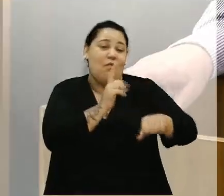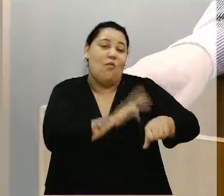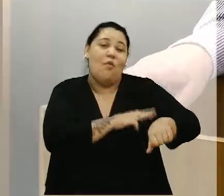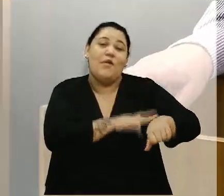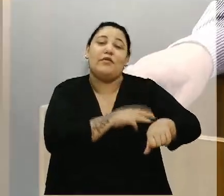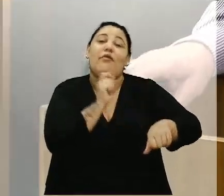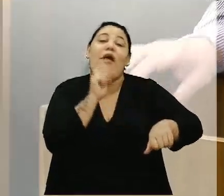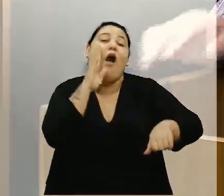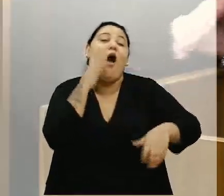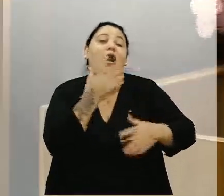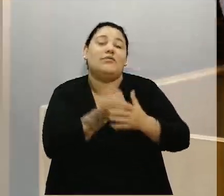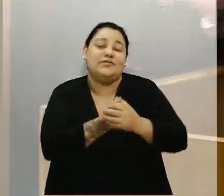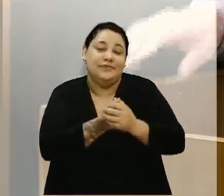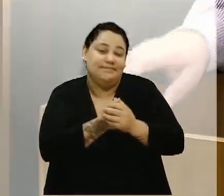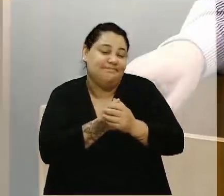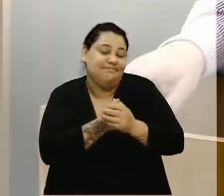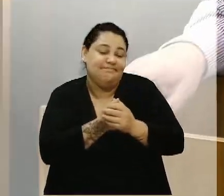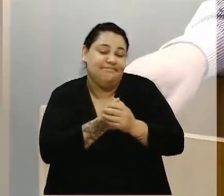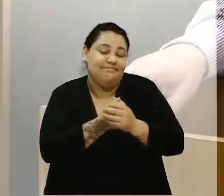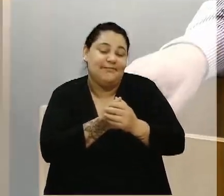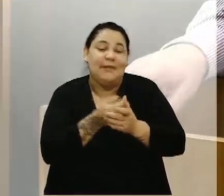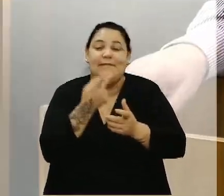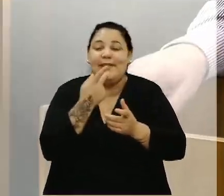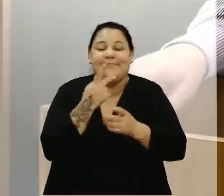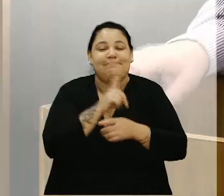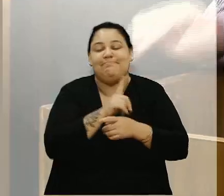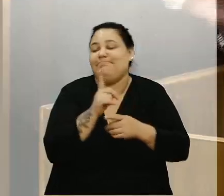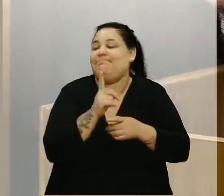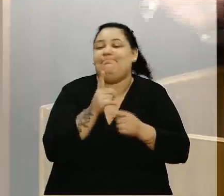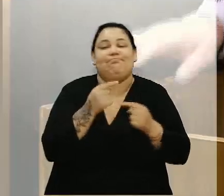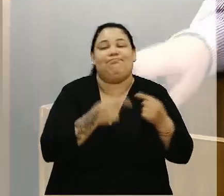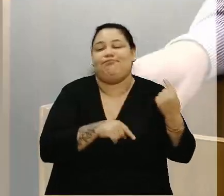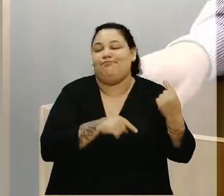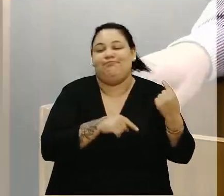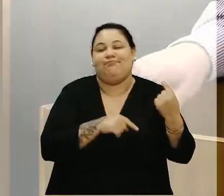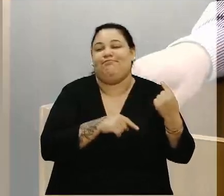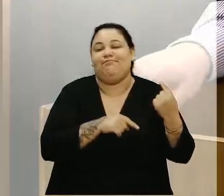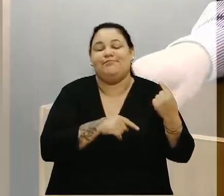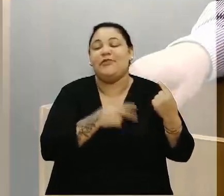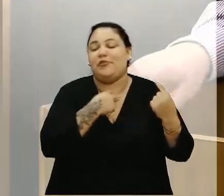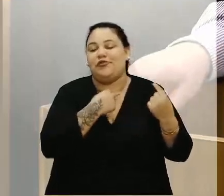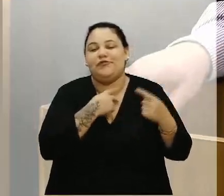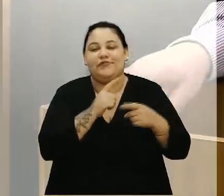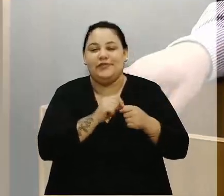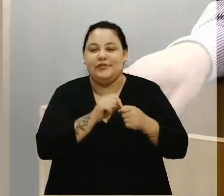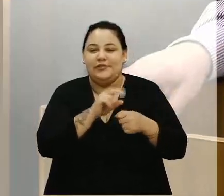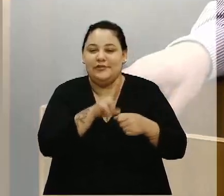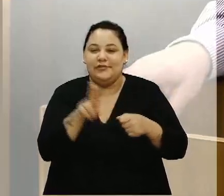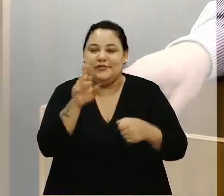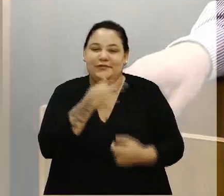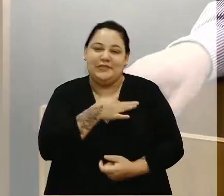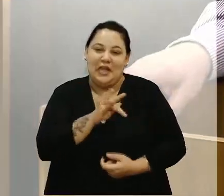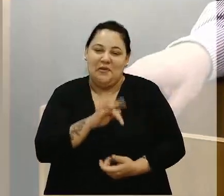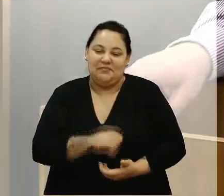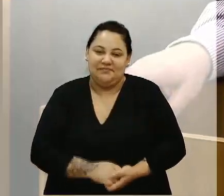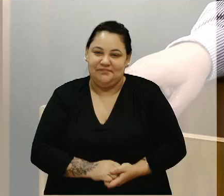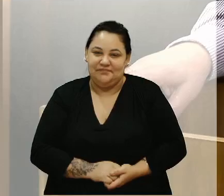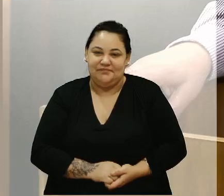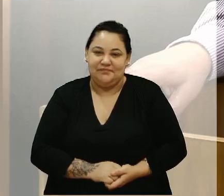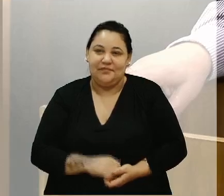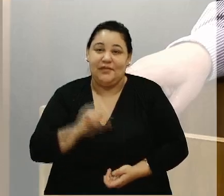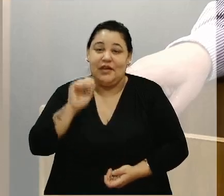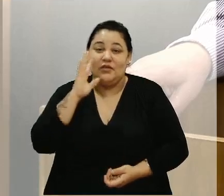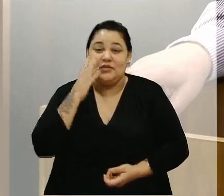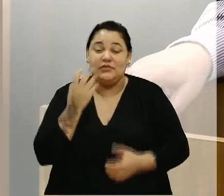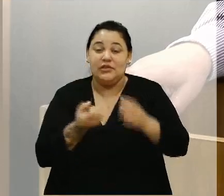aconteceu? Bom, não vai ser possível sair nem a extensão da Universidade Federal. O que aconteceu? Então vamos fazer o